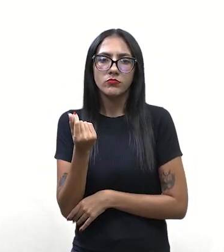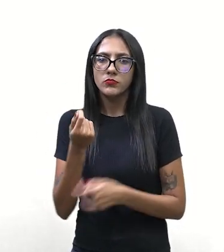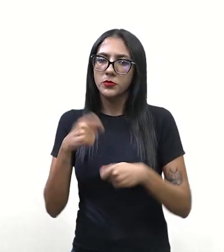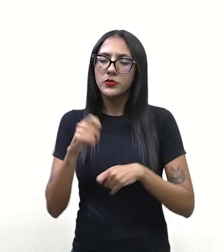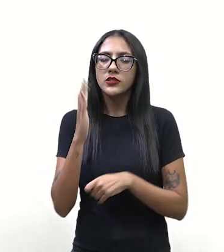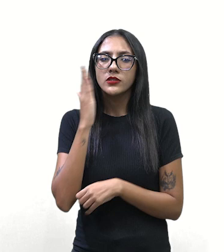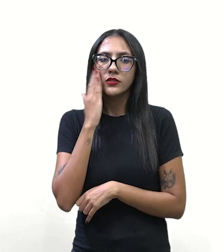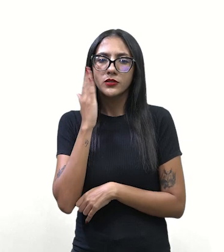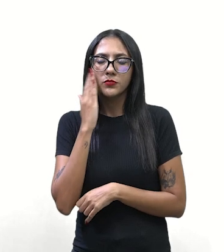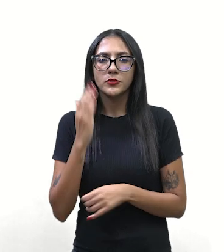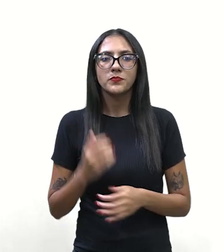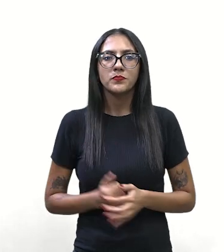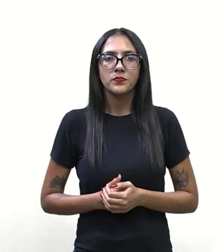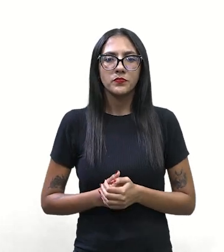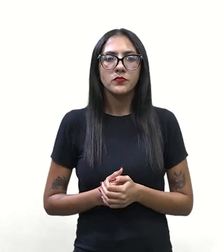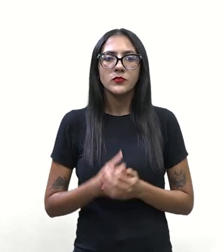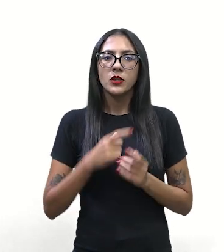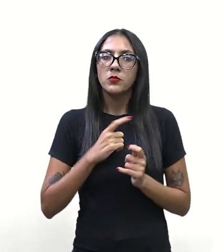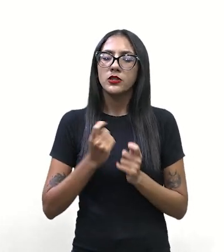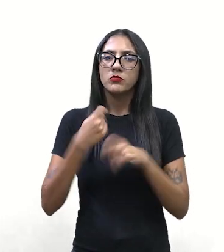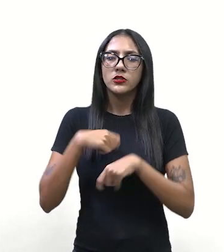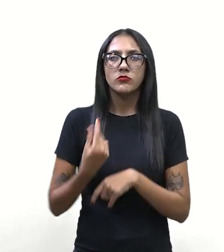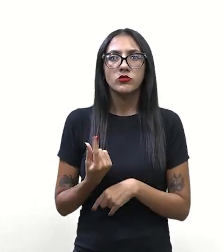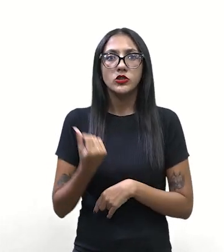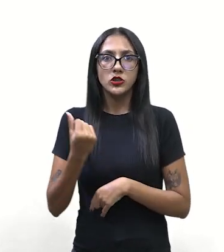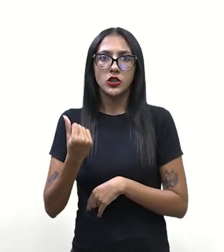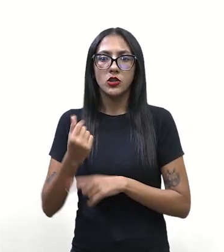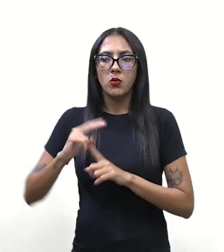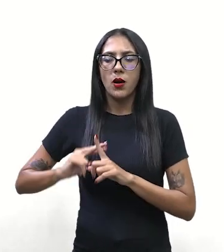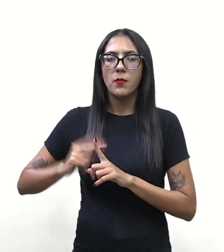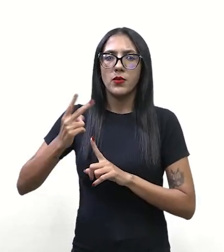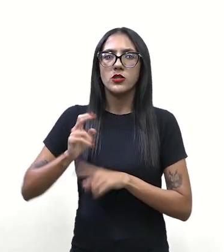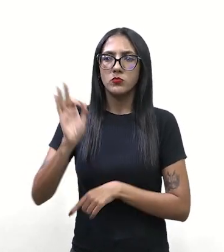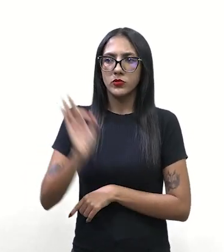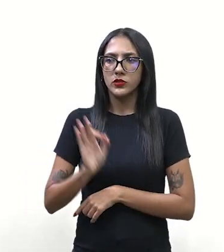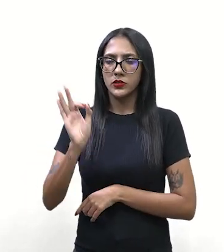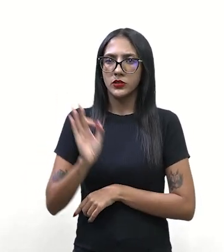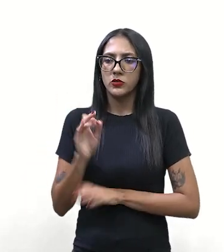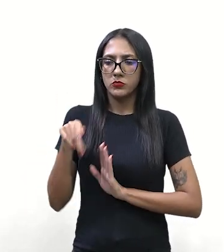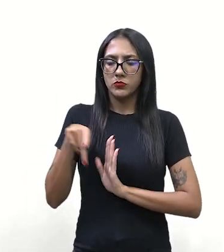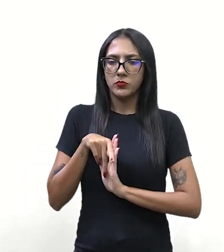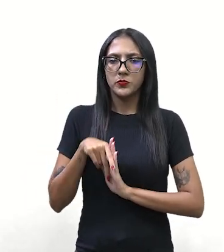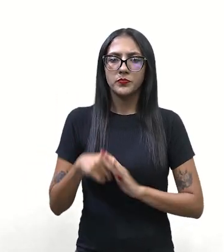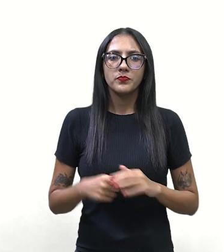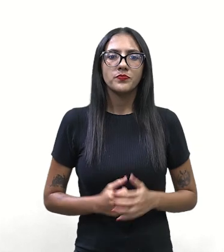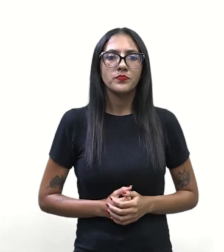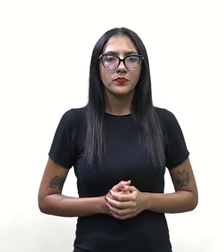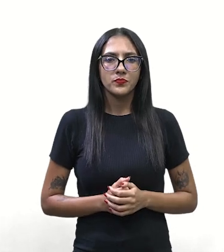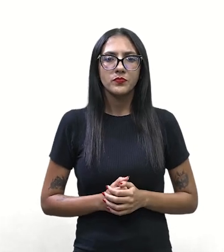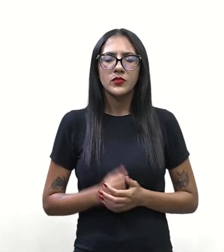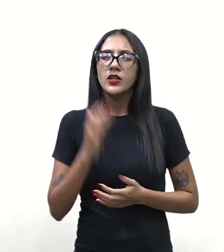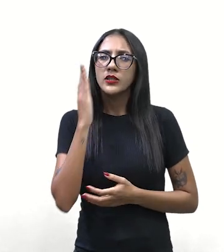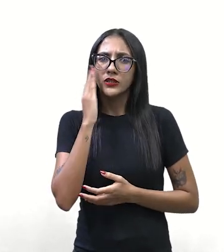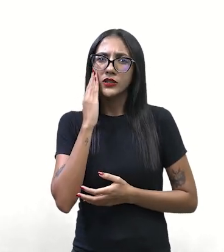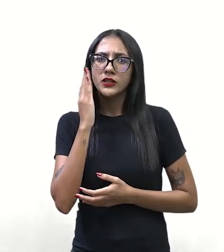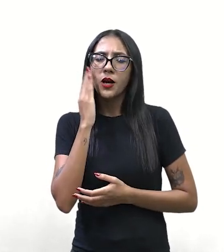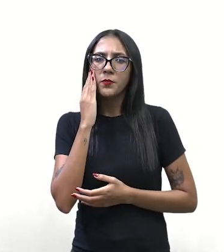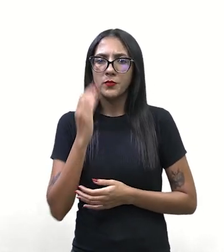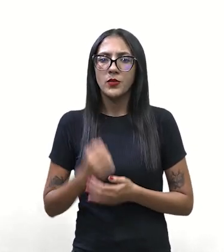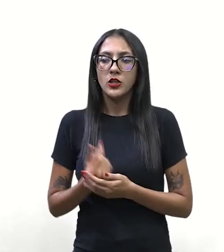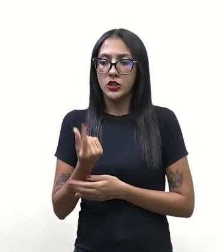produto, para que a gente possa ter lucro. Obviamente, o preço de venda ele vai ter que ser maior do